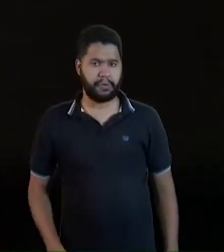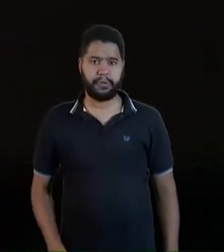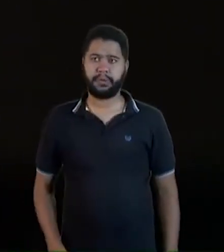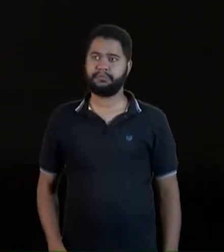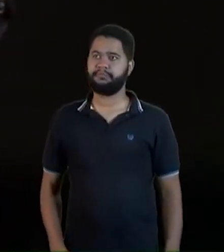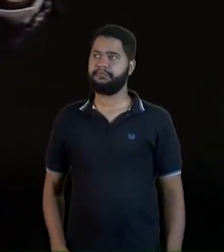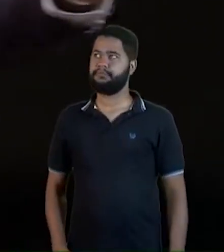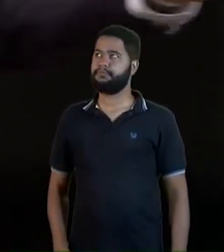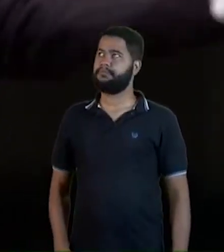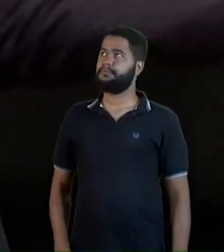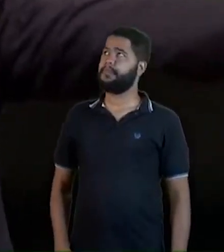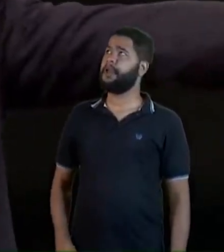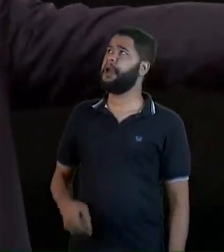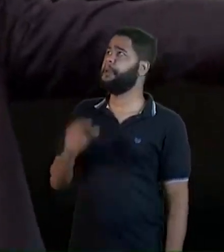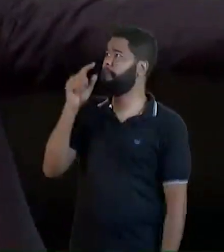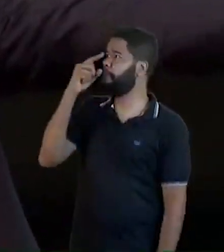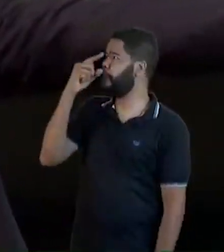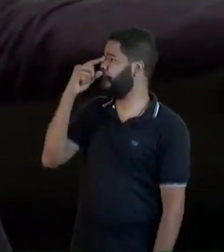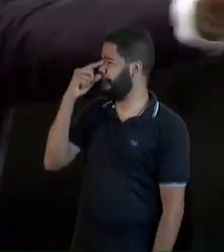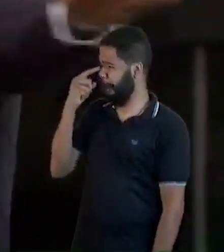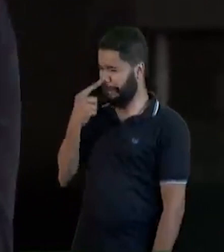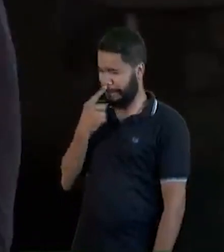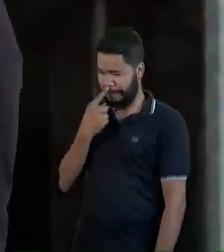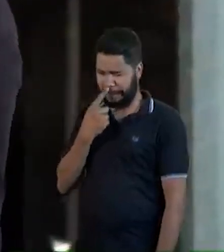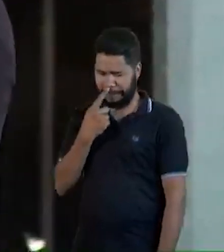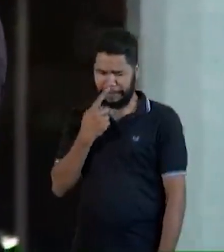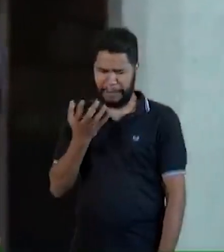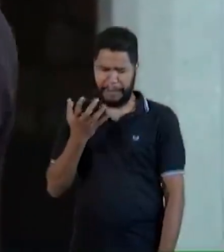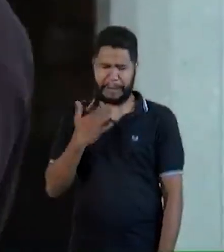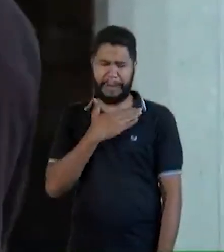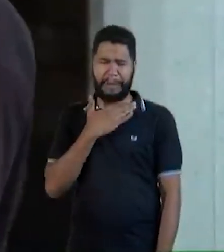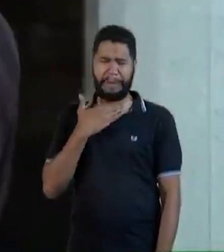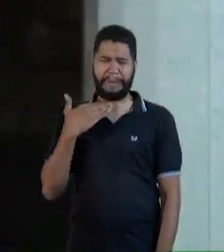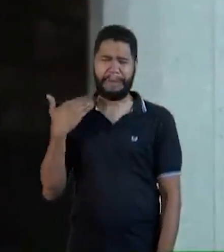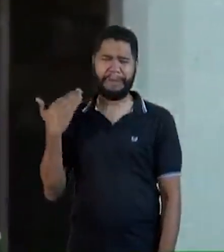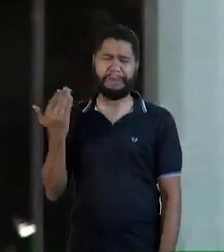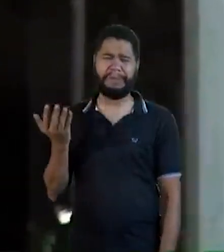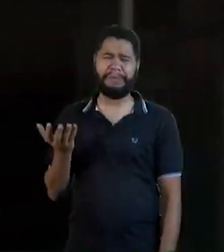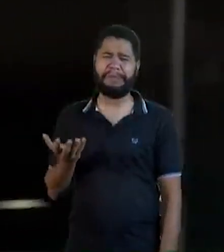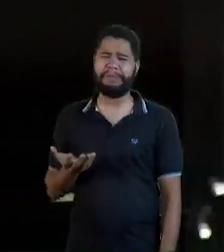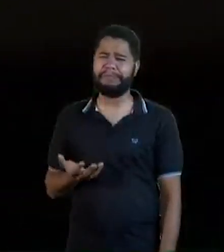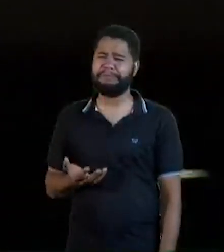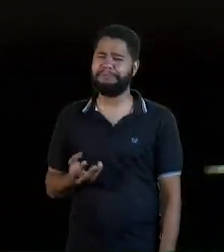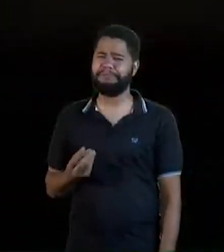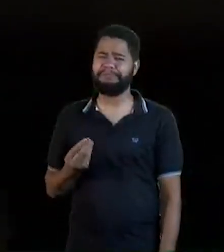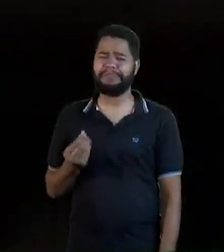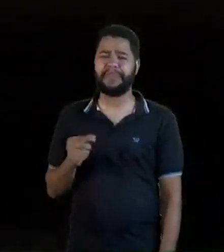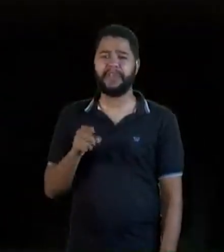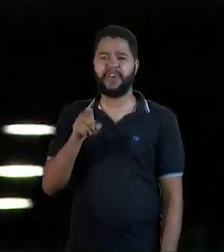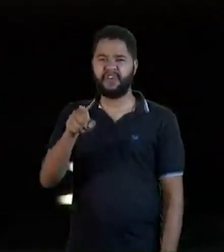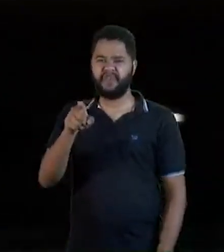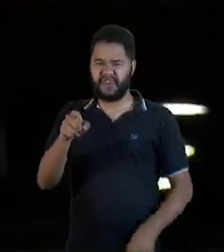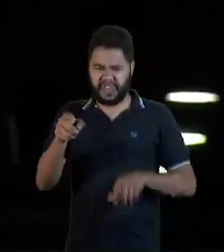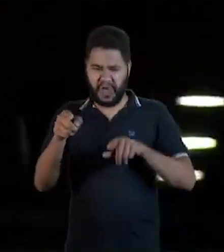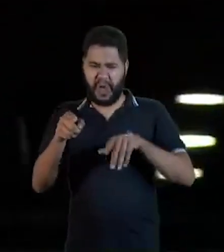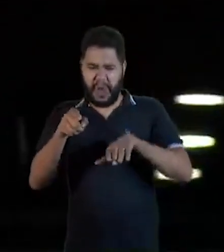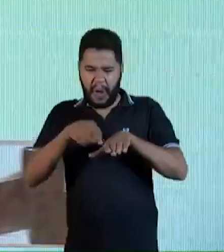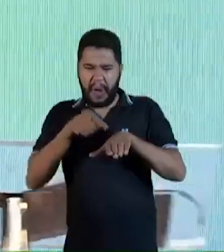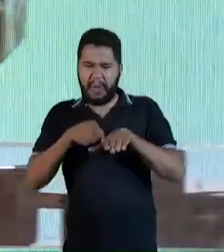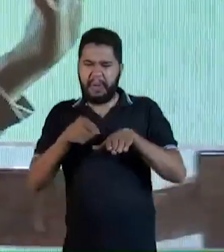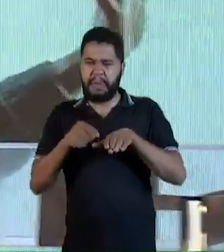pronto ai meu nariz é meu trauma ai eu quero morrer se você tem um pezão